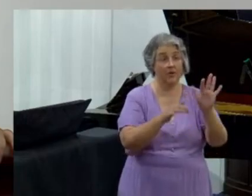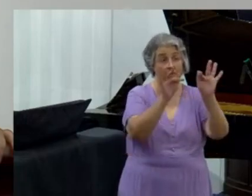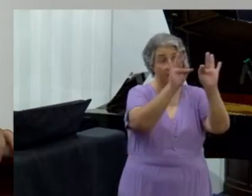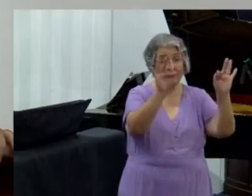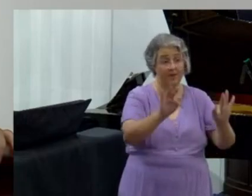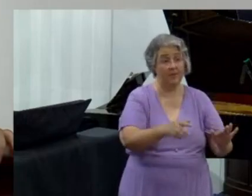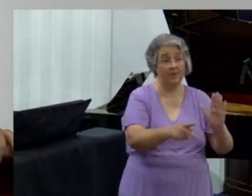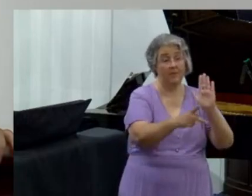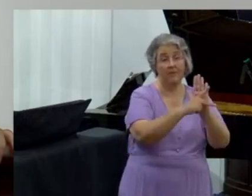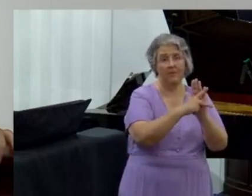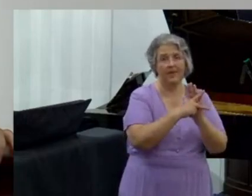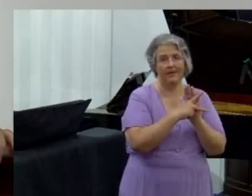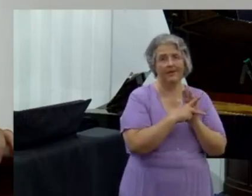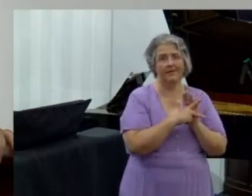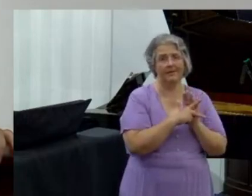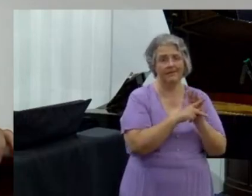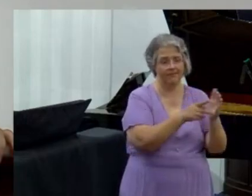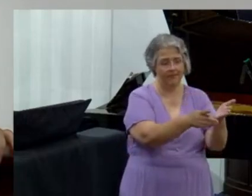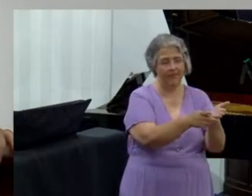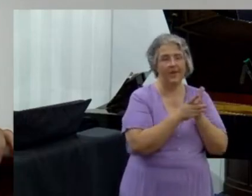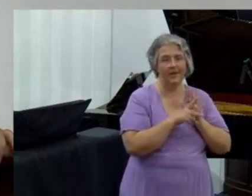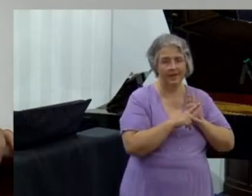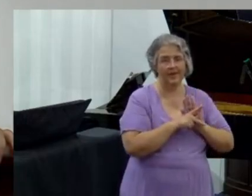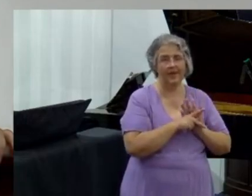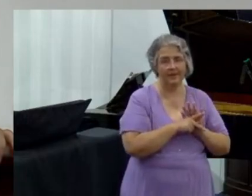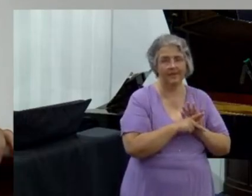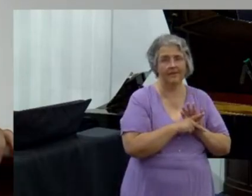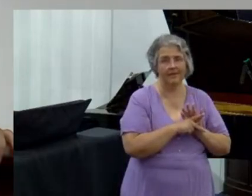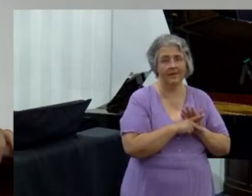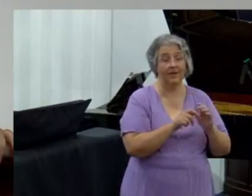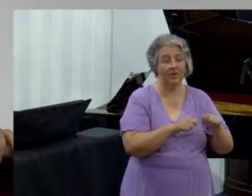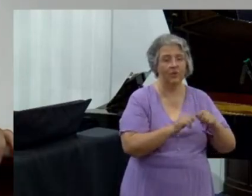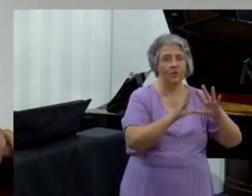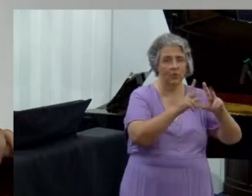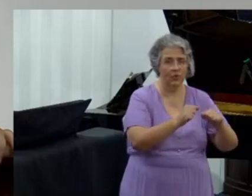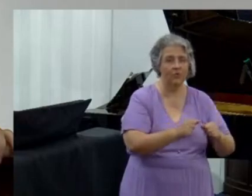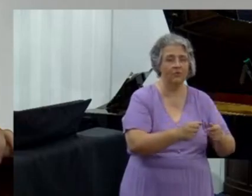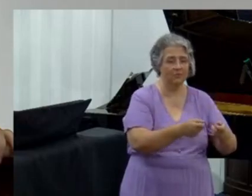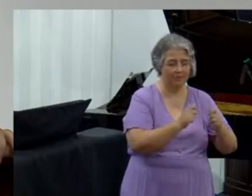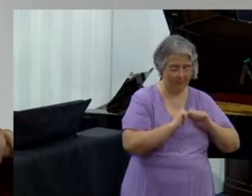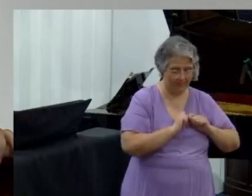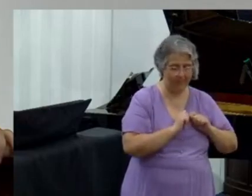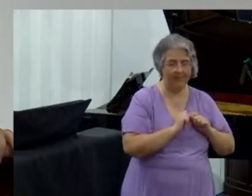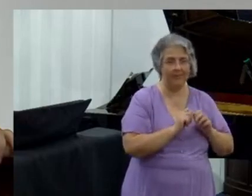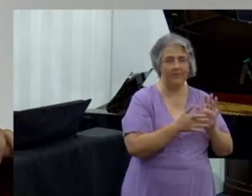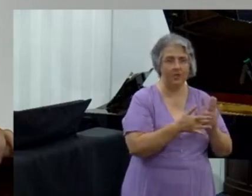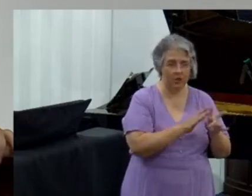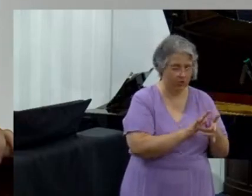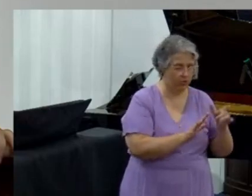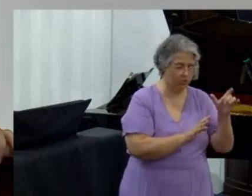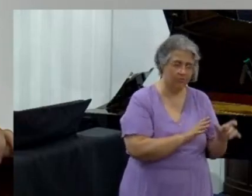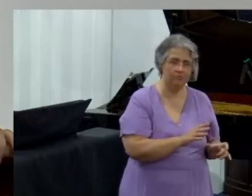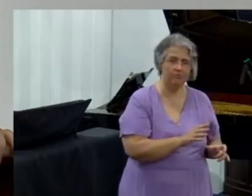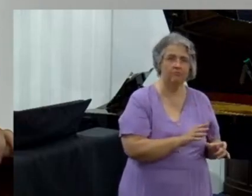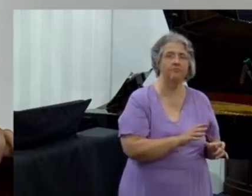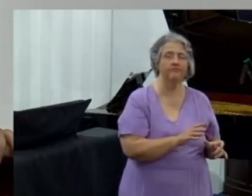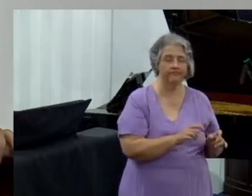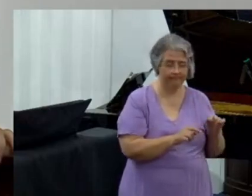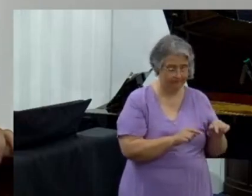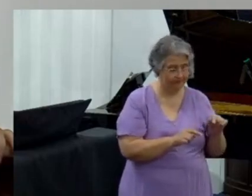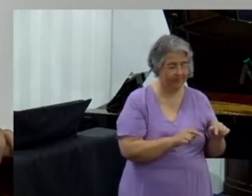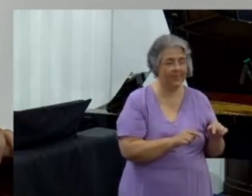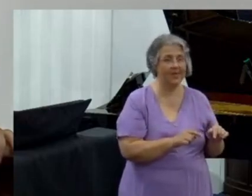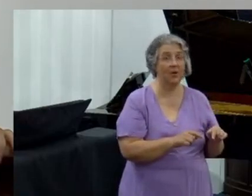dele. Por isso a mensagem eu intitulei: é dele, por meio dele e para ele. Primeiro, o templo é dele, e ele revela a